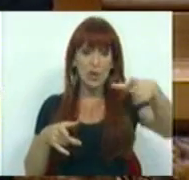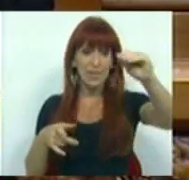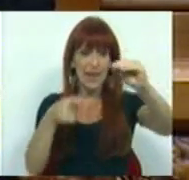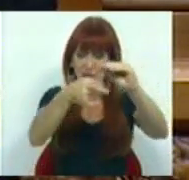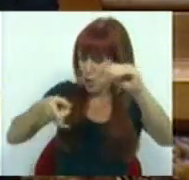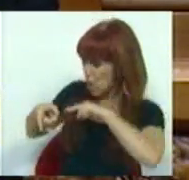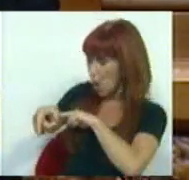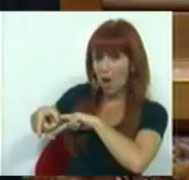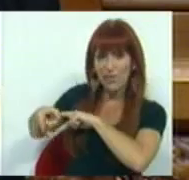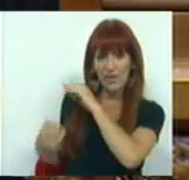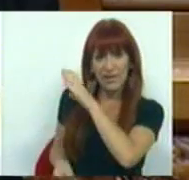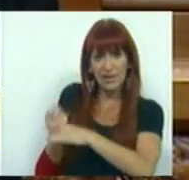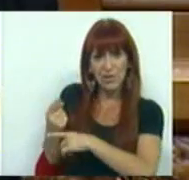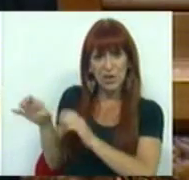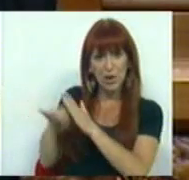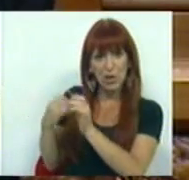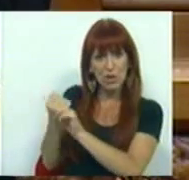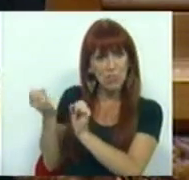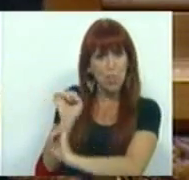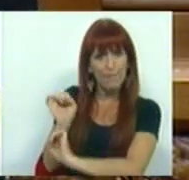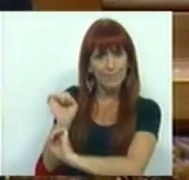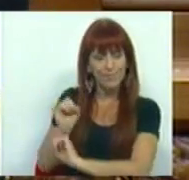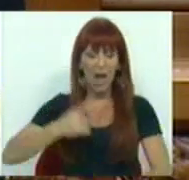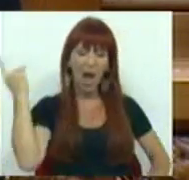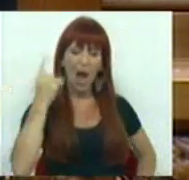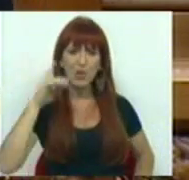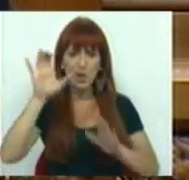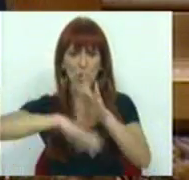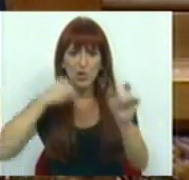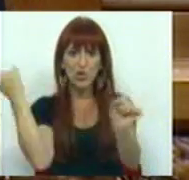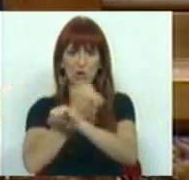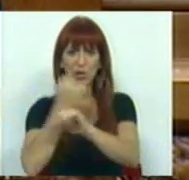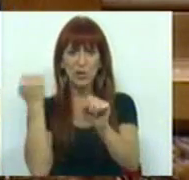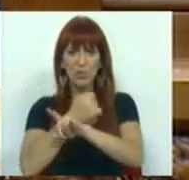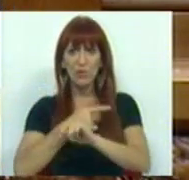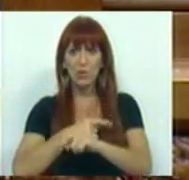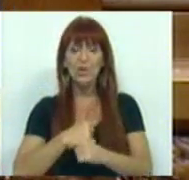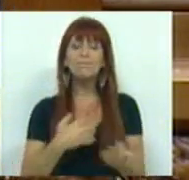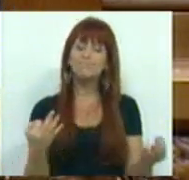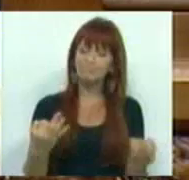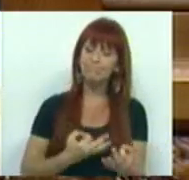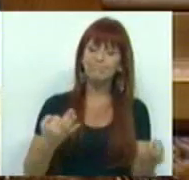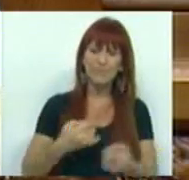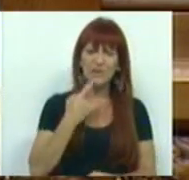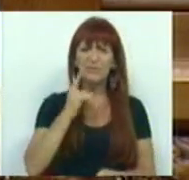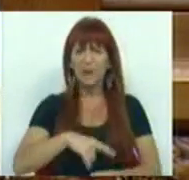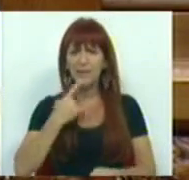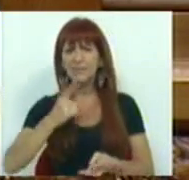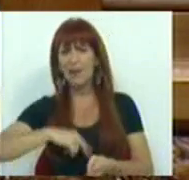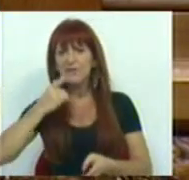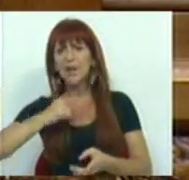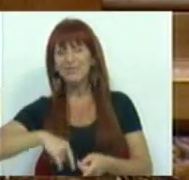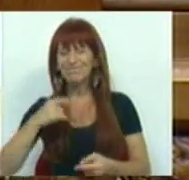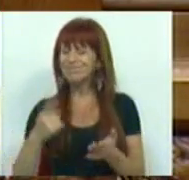10 empregos criados são precários. A Autoridade para as Condições de Trabalho tem reconhecido repetidamente